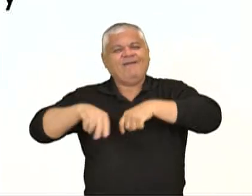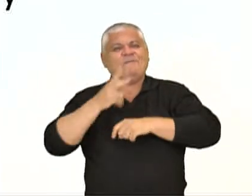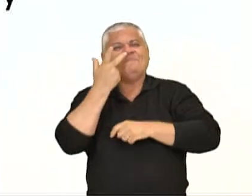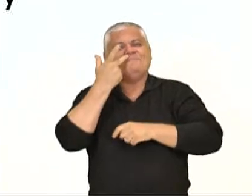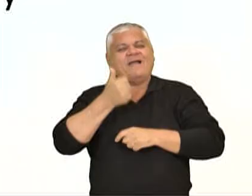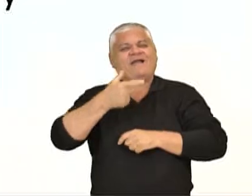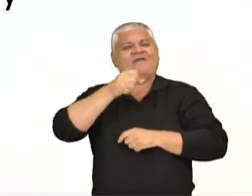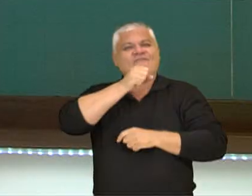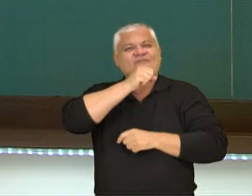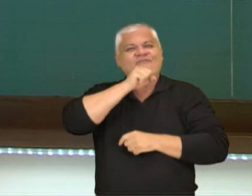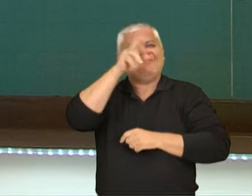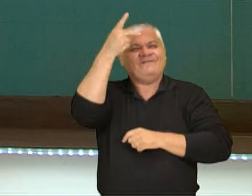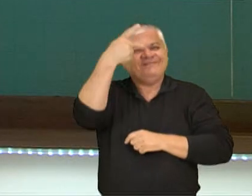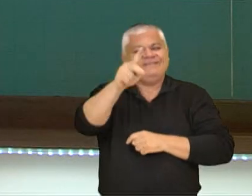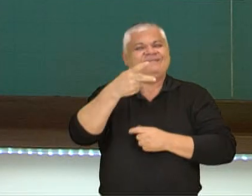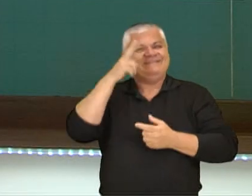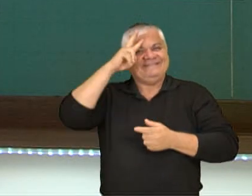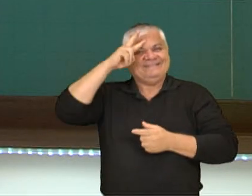os avós,